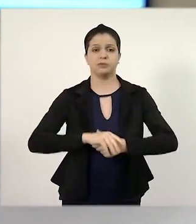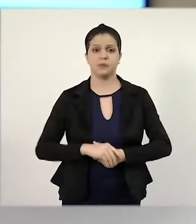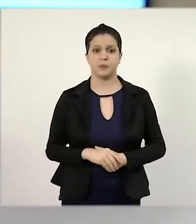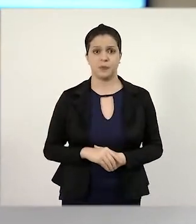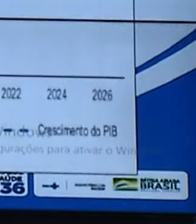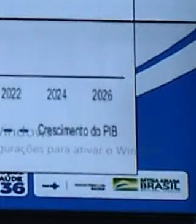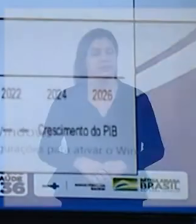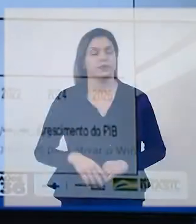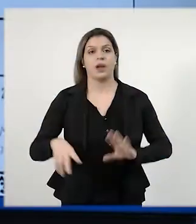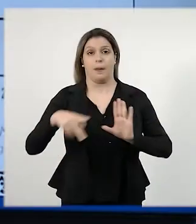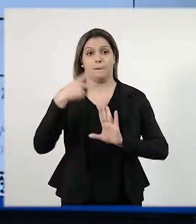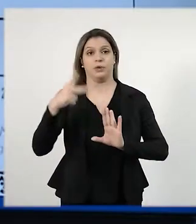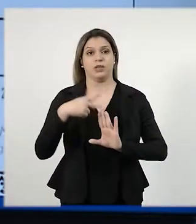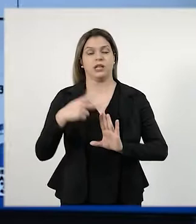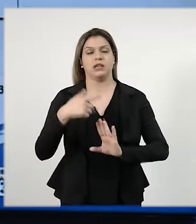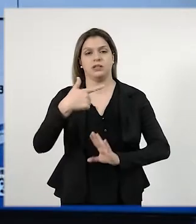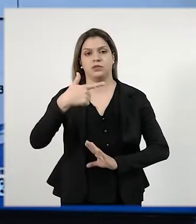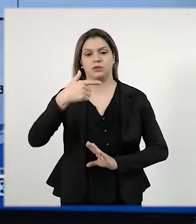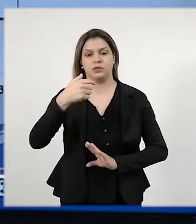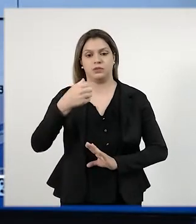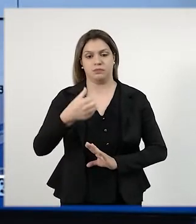família. A Portaria